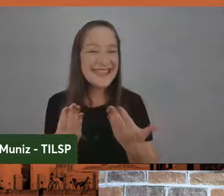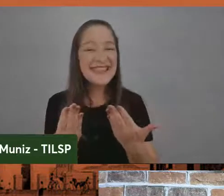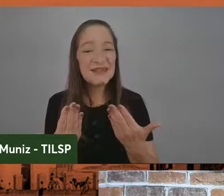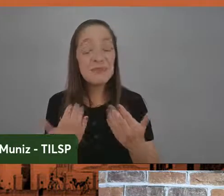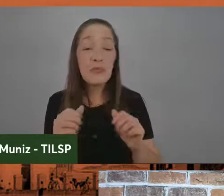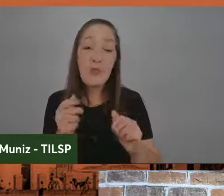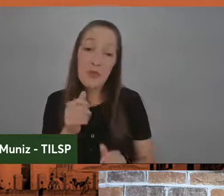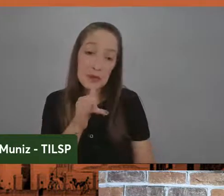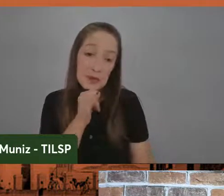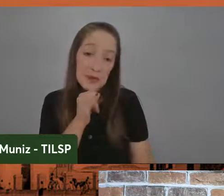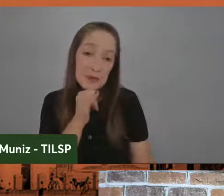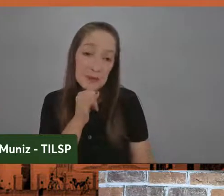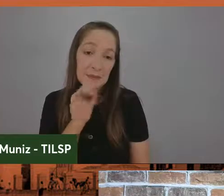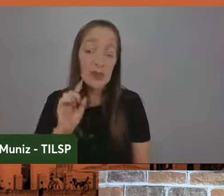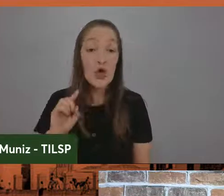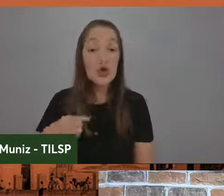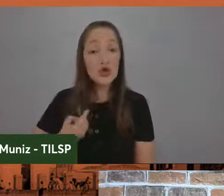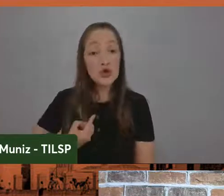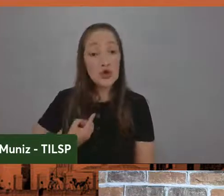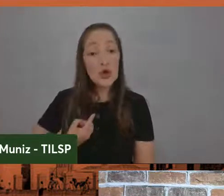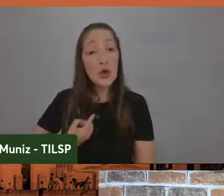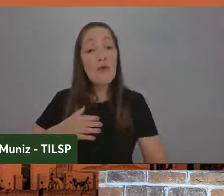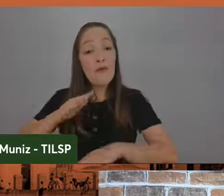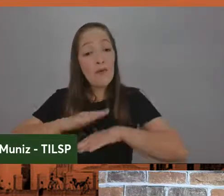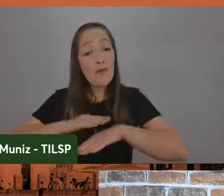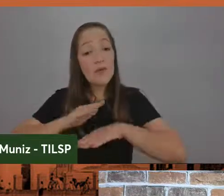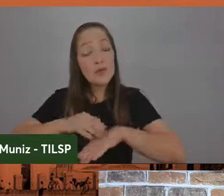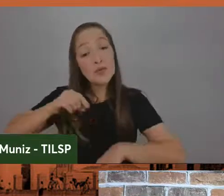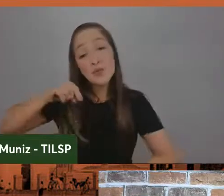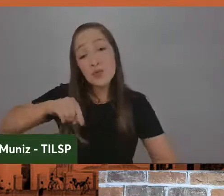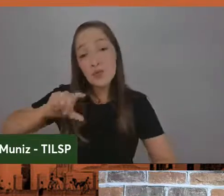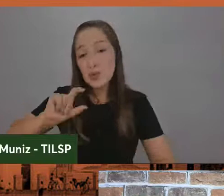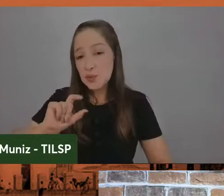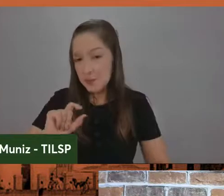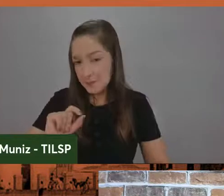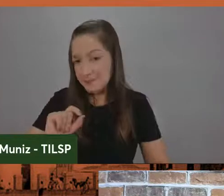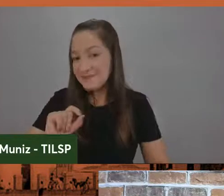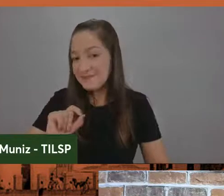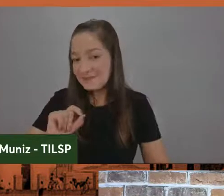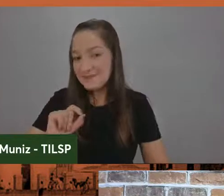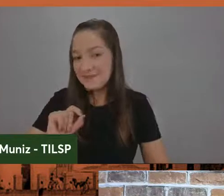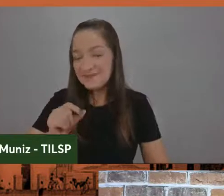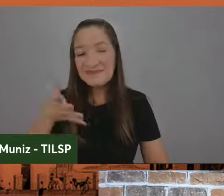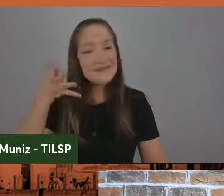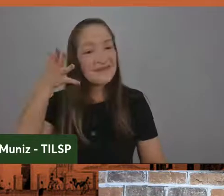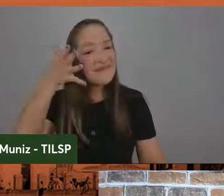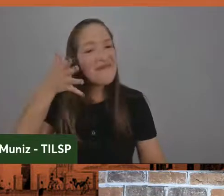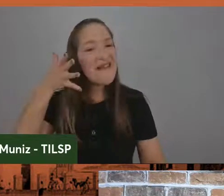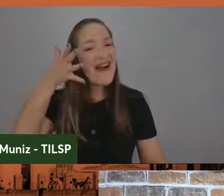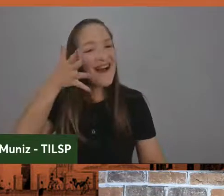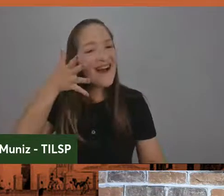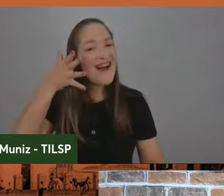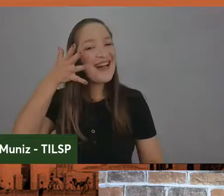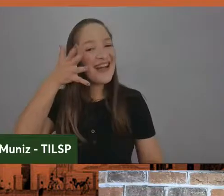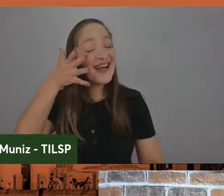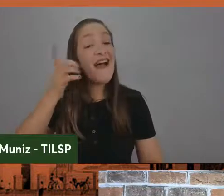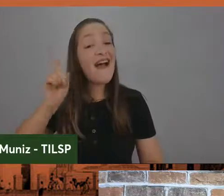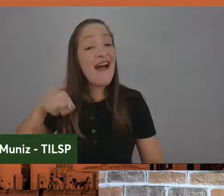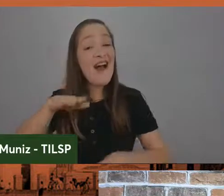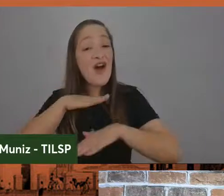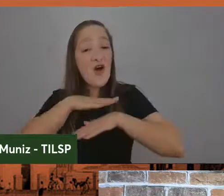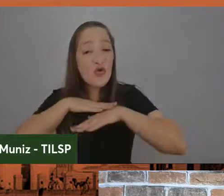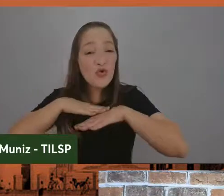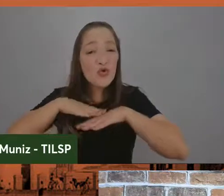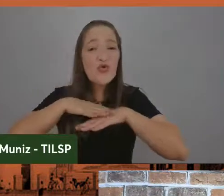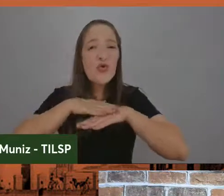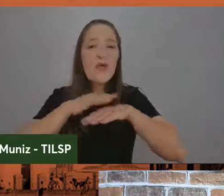Por exemplo, o que nós estamos fazendo aqui é quase, nós estamos palestrando, é uma conversa